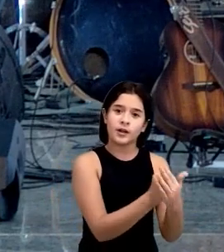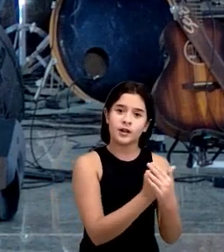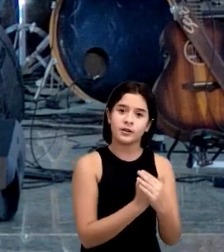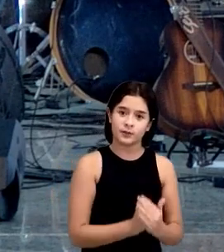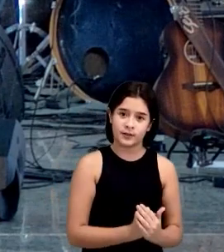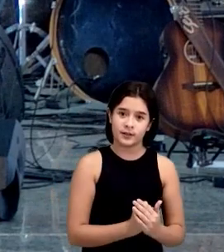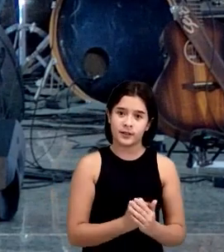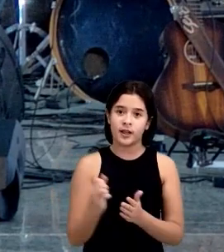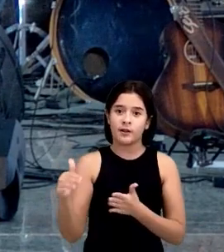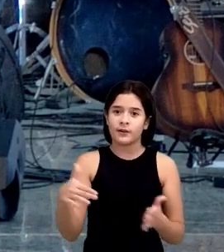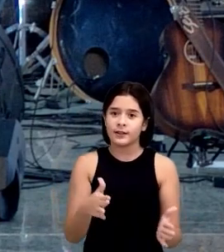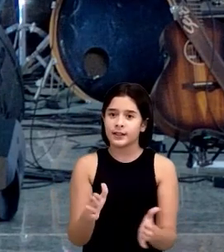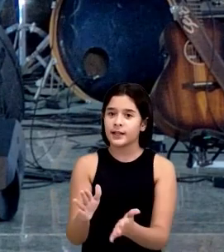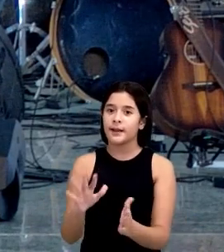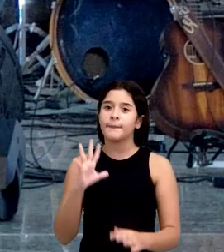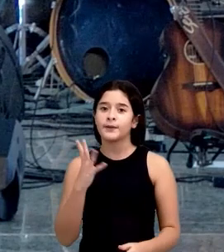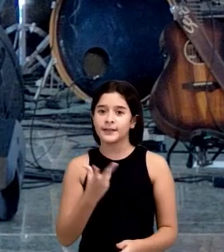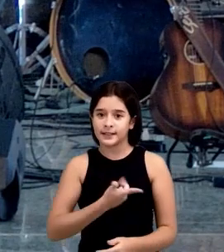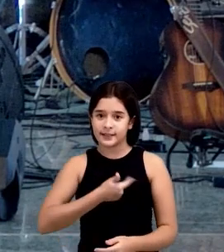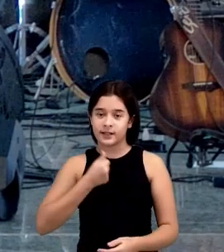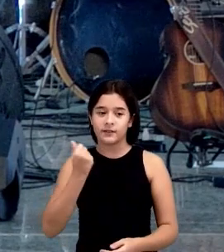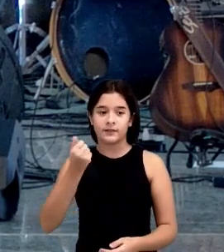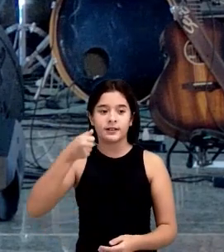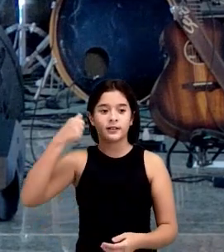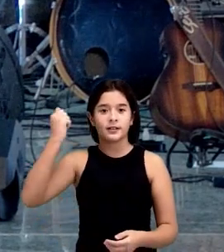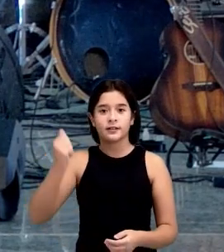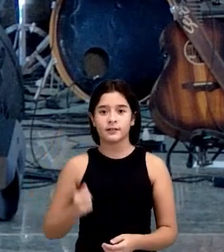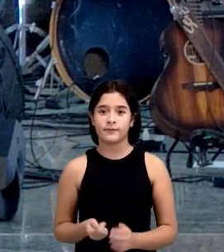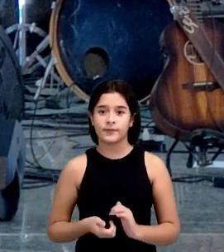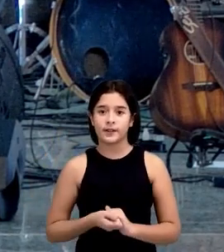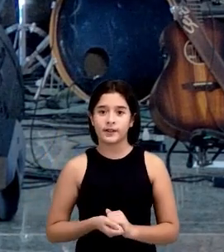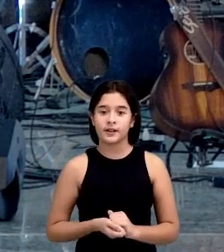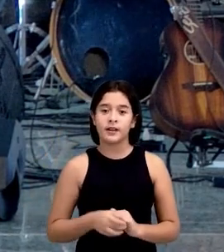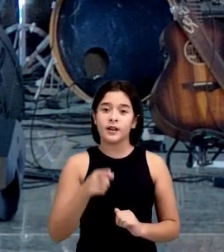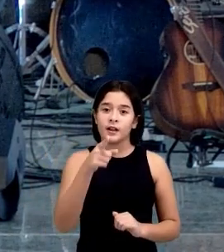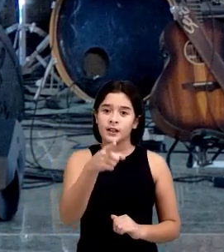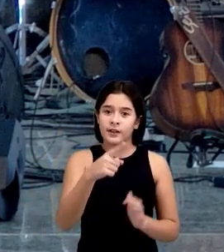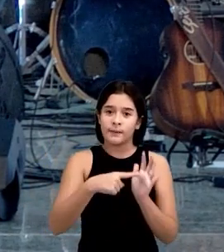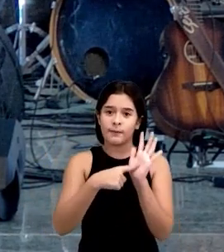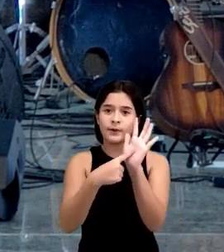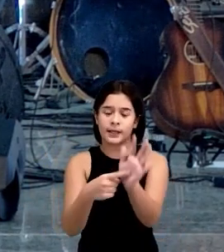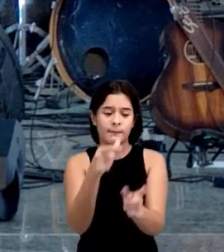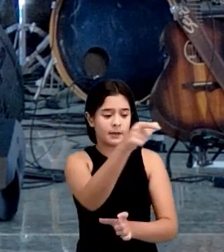Você vai mostrar para os outros qual o caminho que leva à vida.